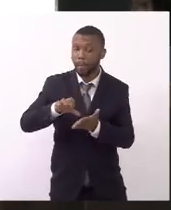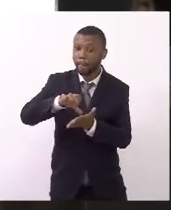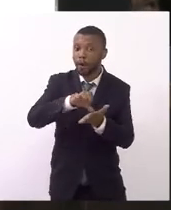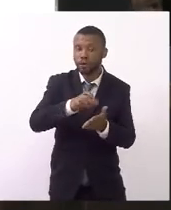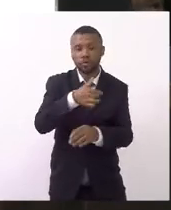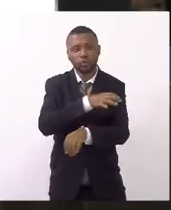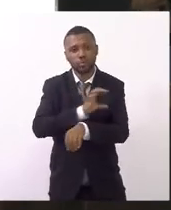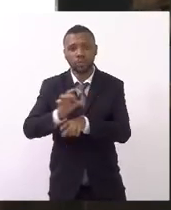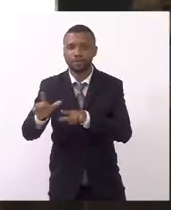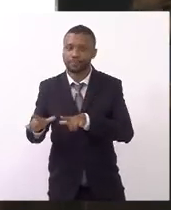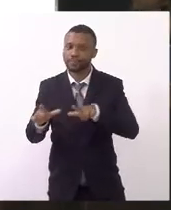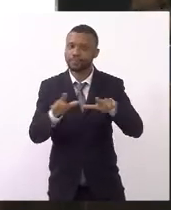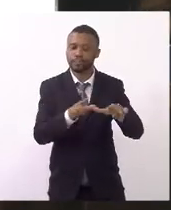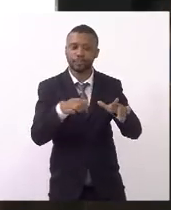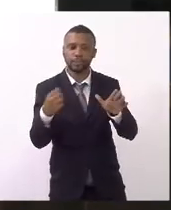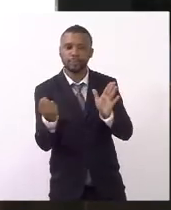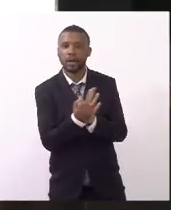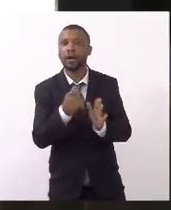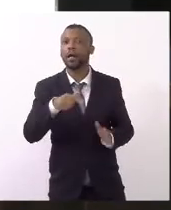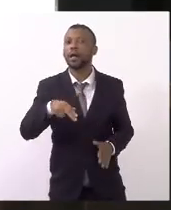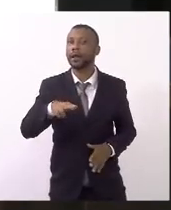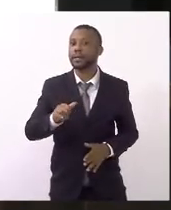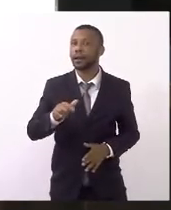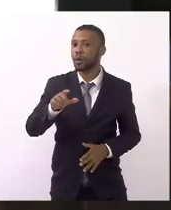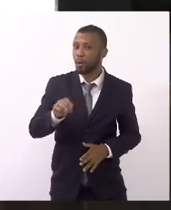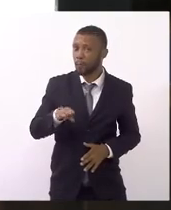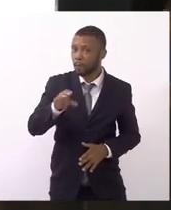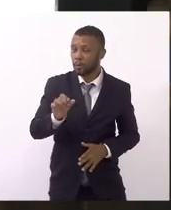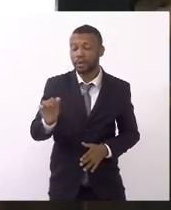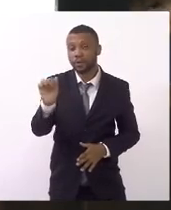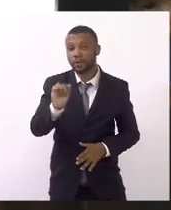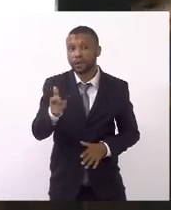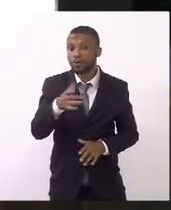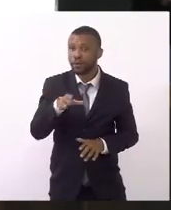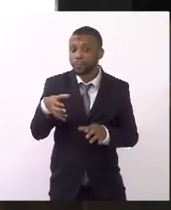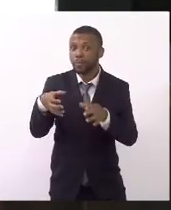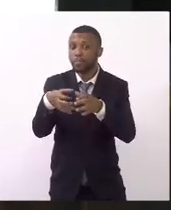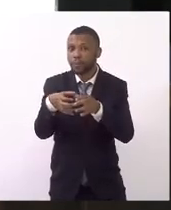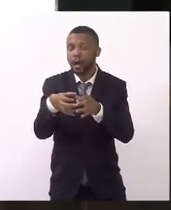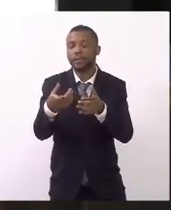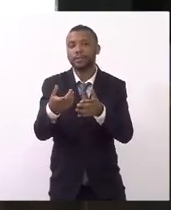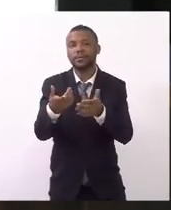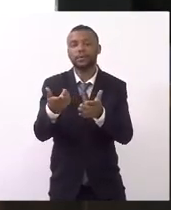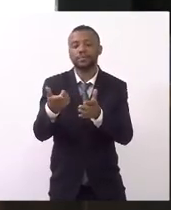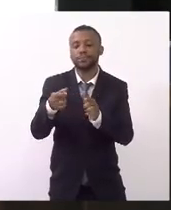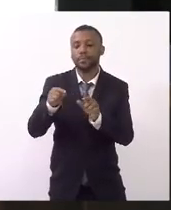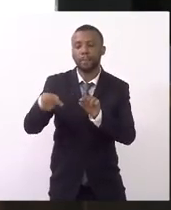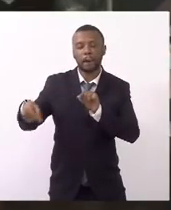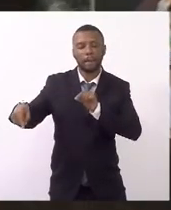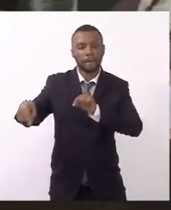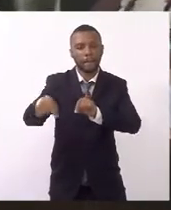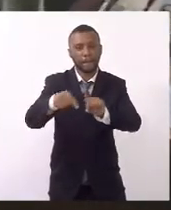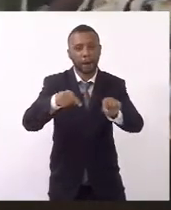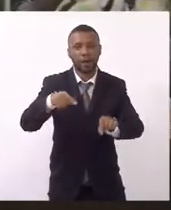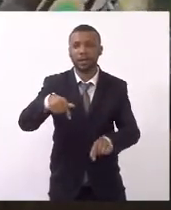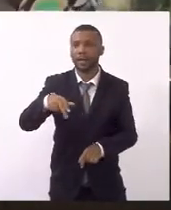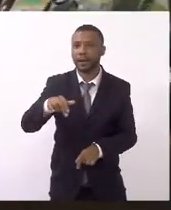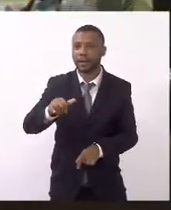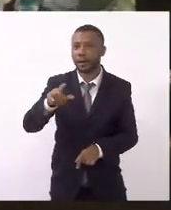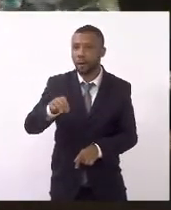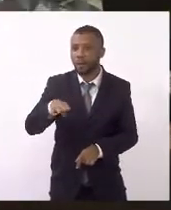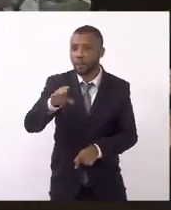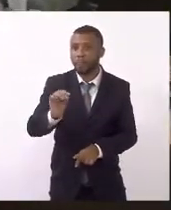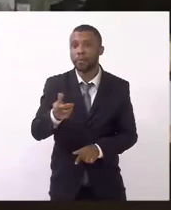recebeu o título de Quilombo da associação de comunidade rhema é de quilombos do Estado do Rio de